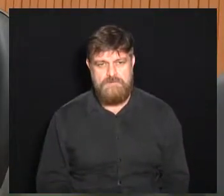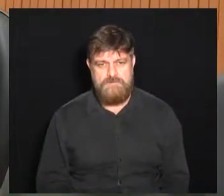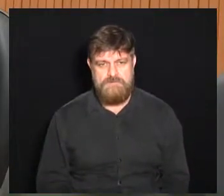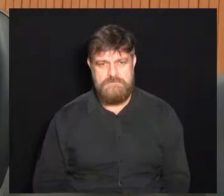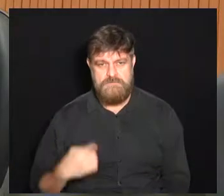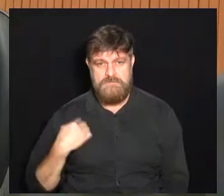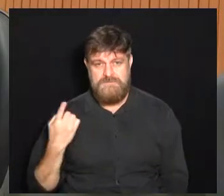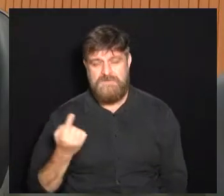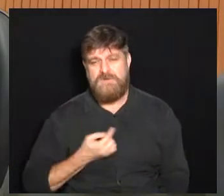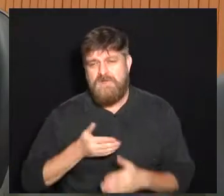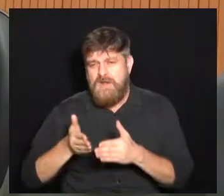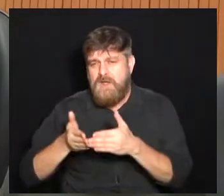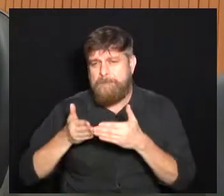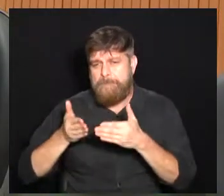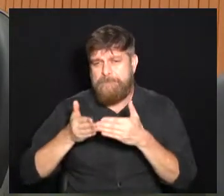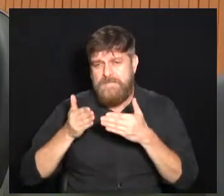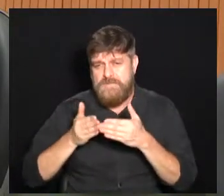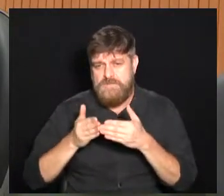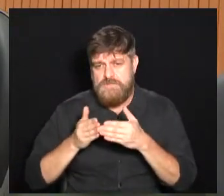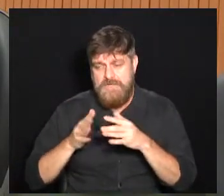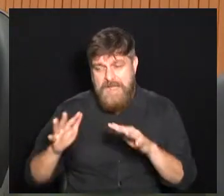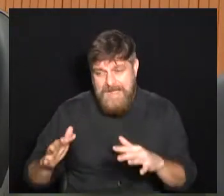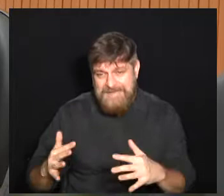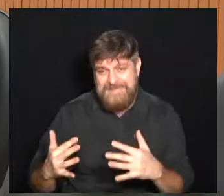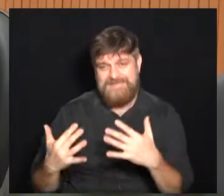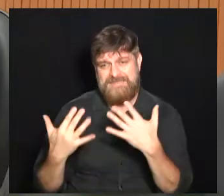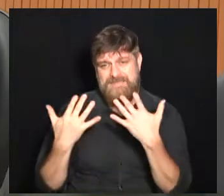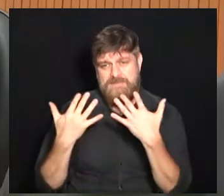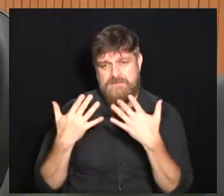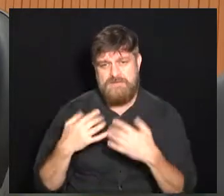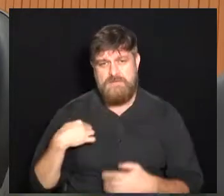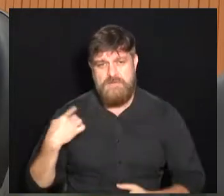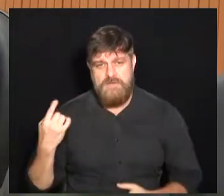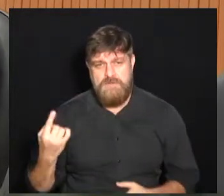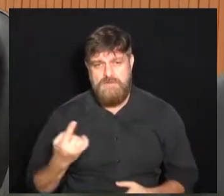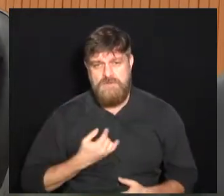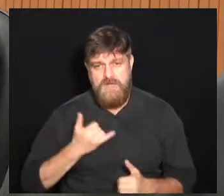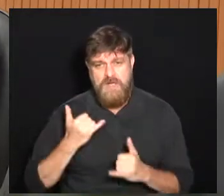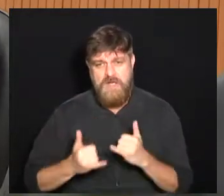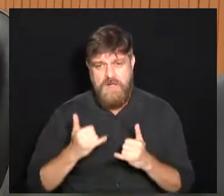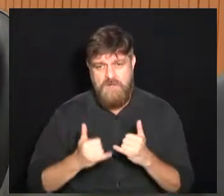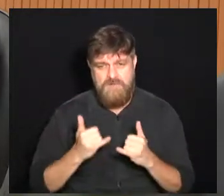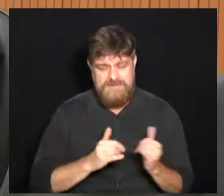Eu quero só pedir um pouco de atenção de todos. Nós estamos caminhando